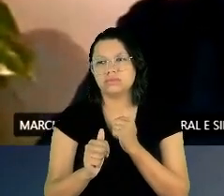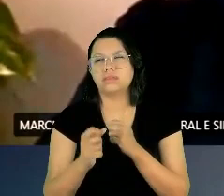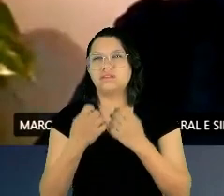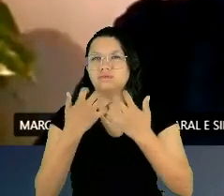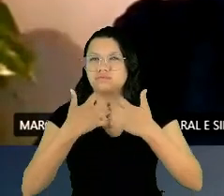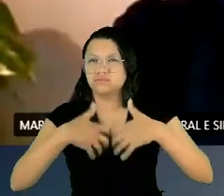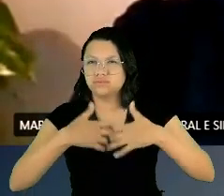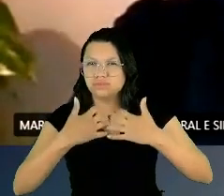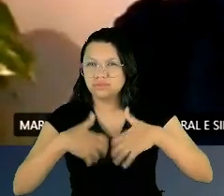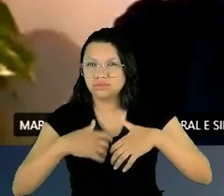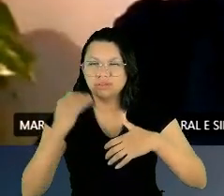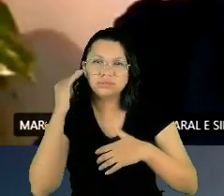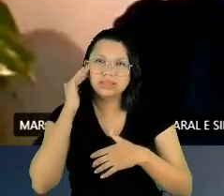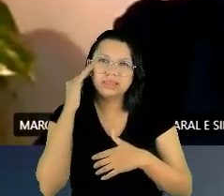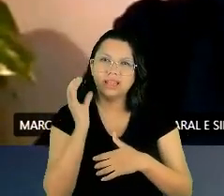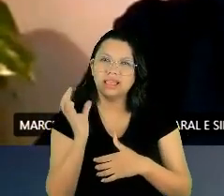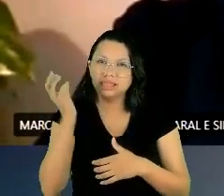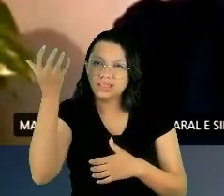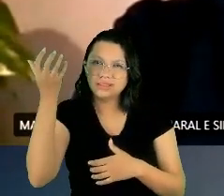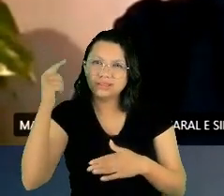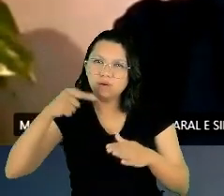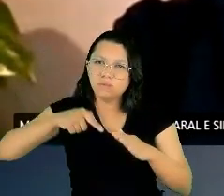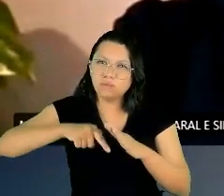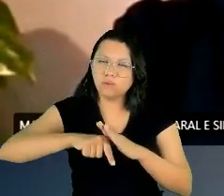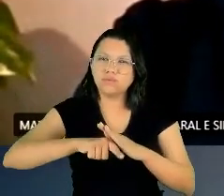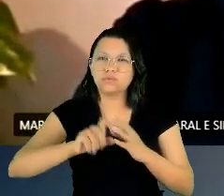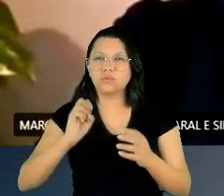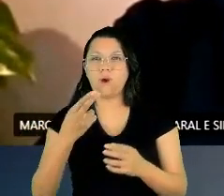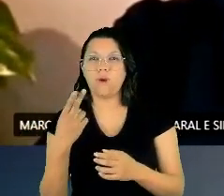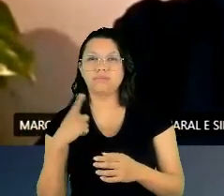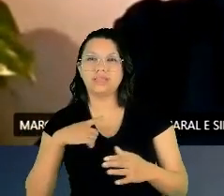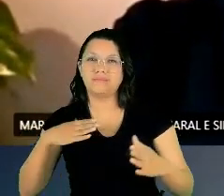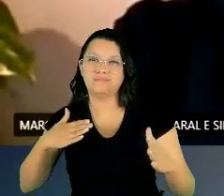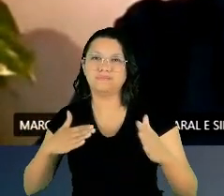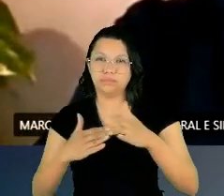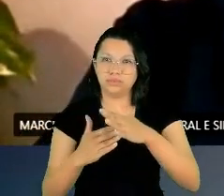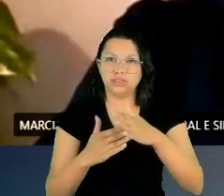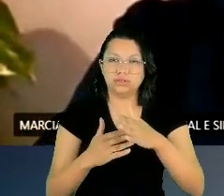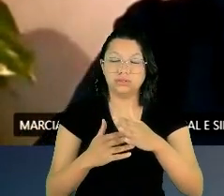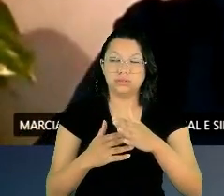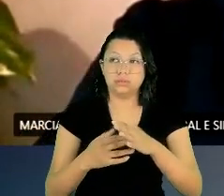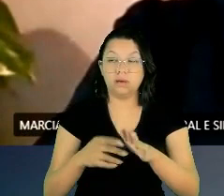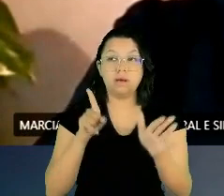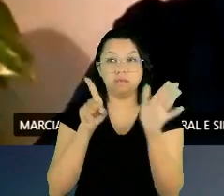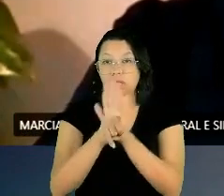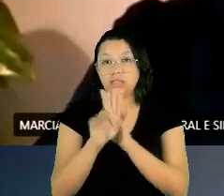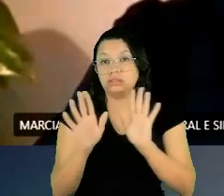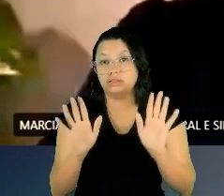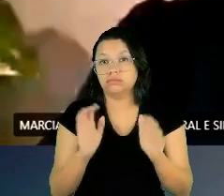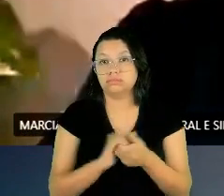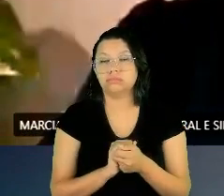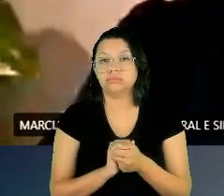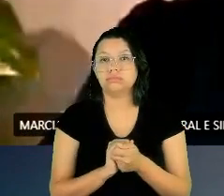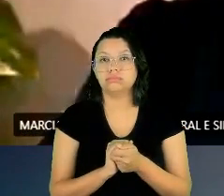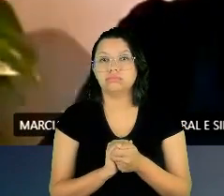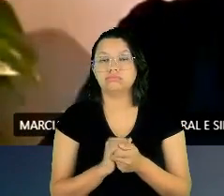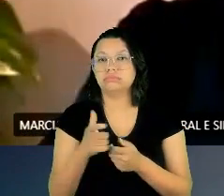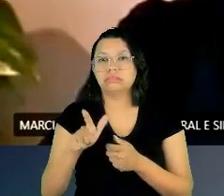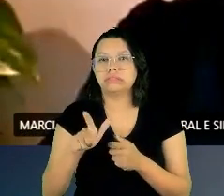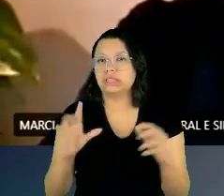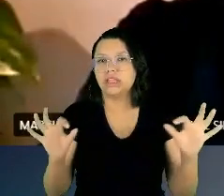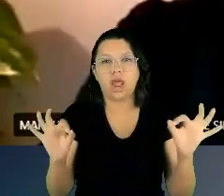ela metodologicamente funciona para entender a decisão a fundo, ou ela tem as suas limitações? Eu estou colocando como uma questão mesmo,